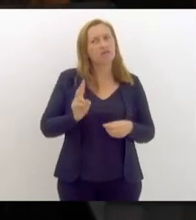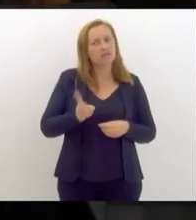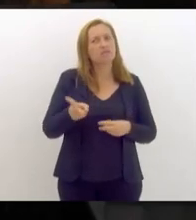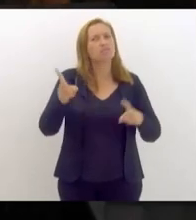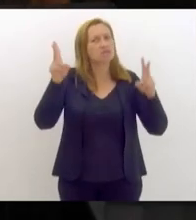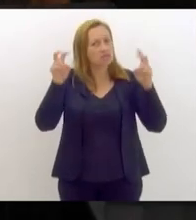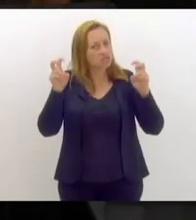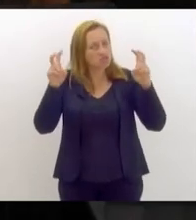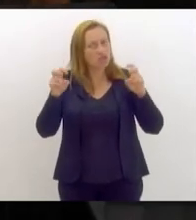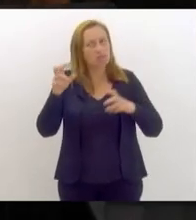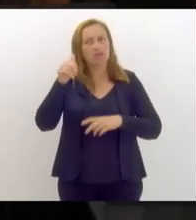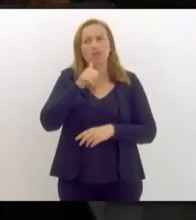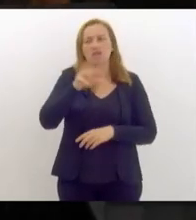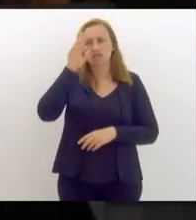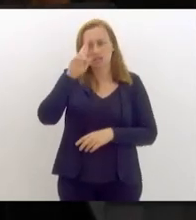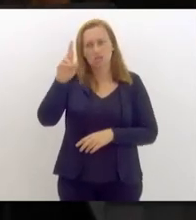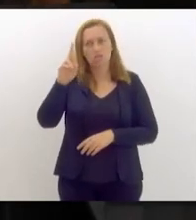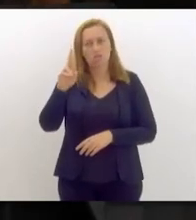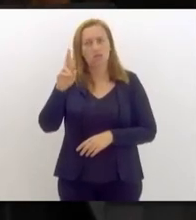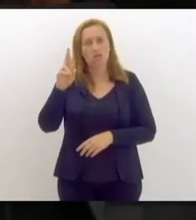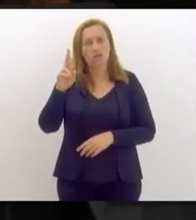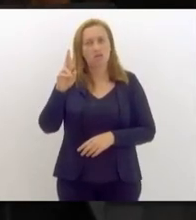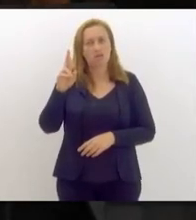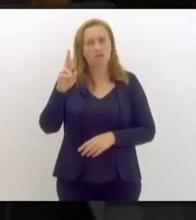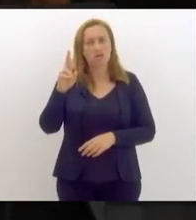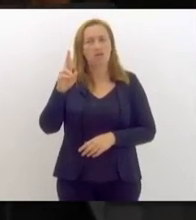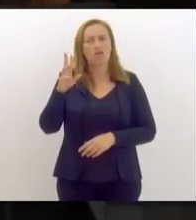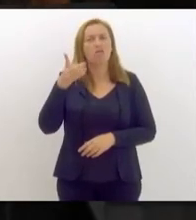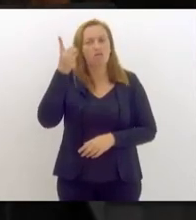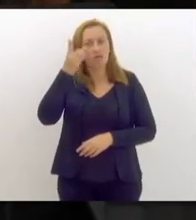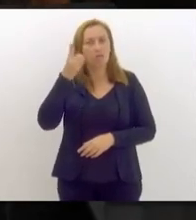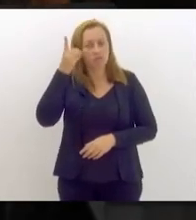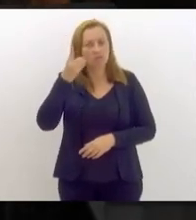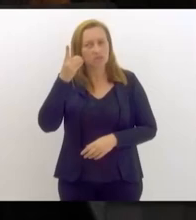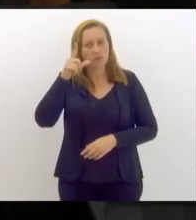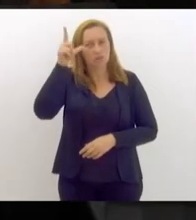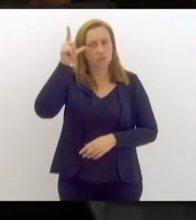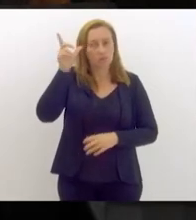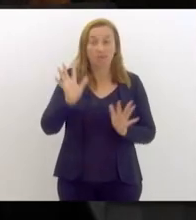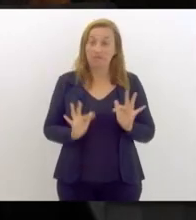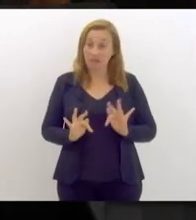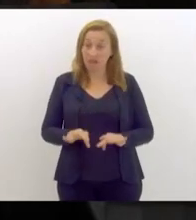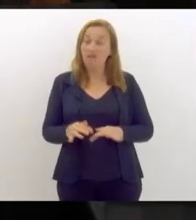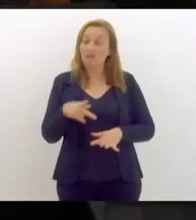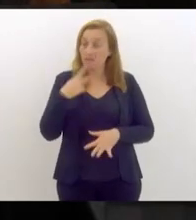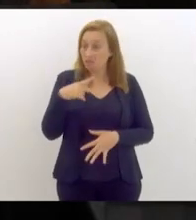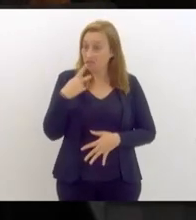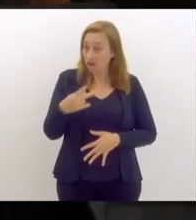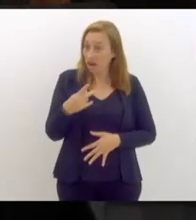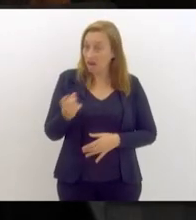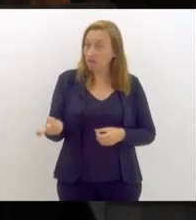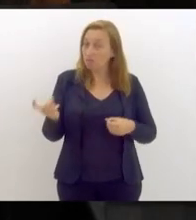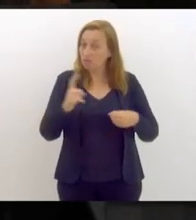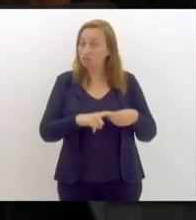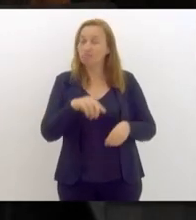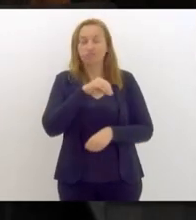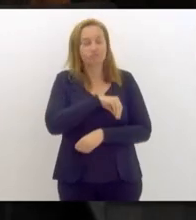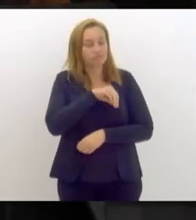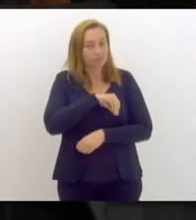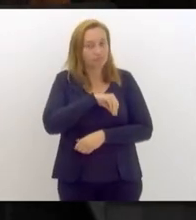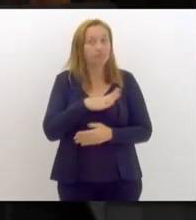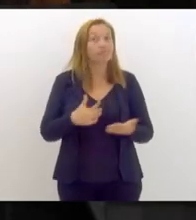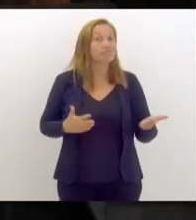esses temas senhora deputada Lucinha e para finalizar dizer que a reposição salarial